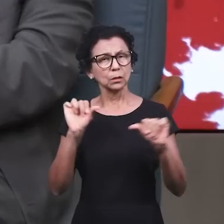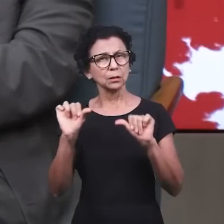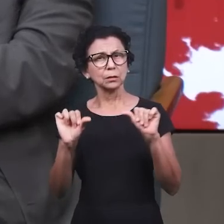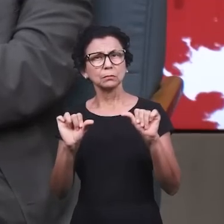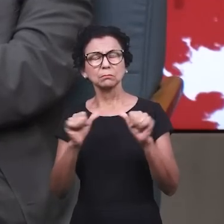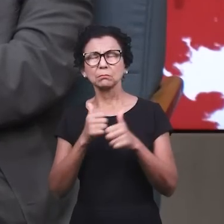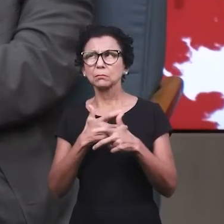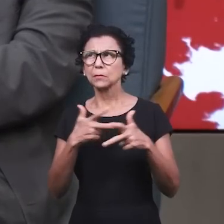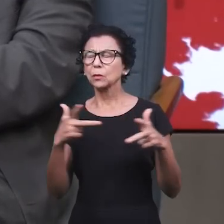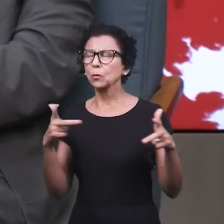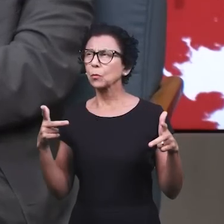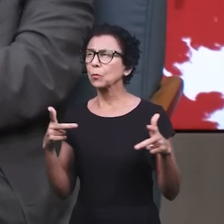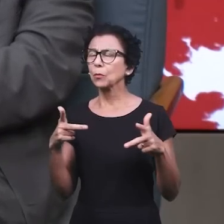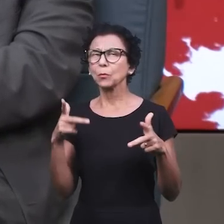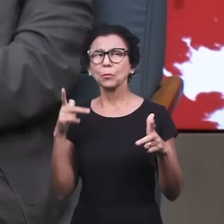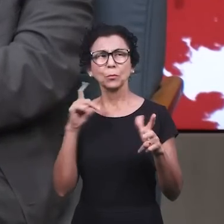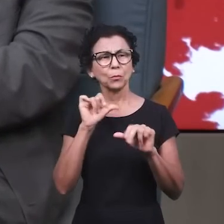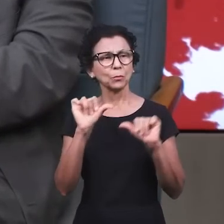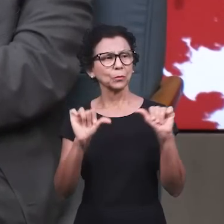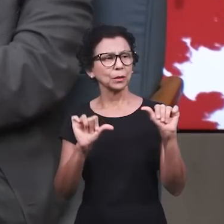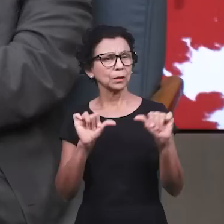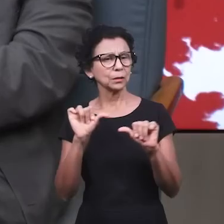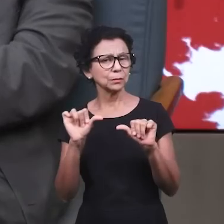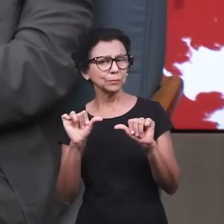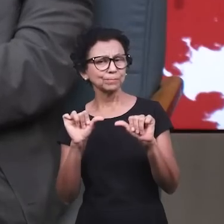Alguma coisa começa a surgir.